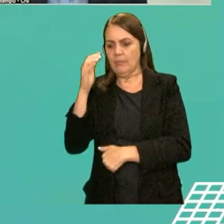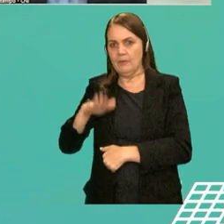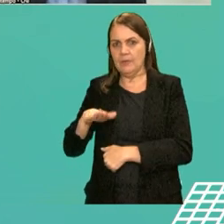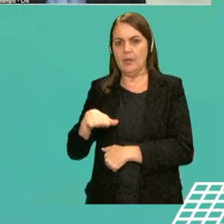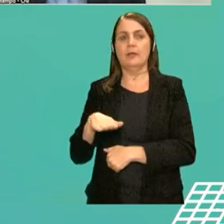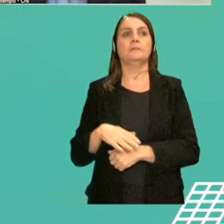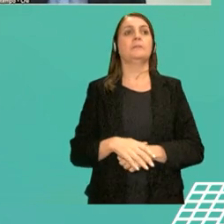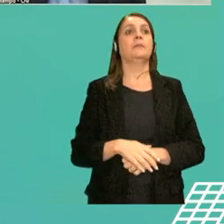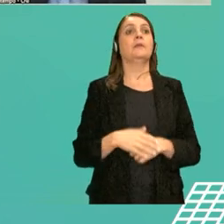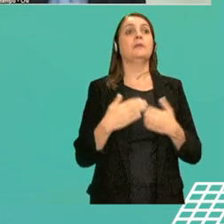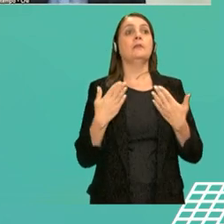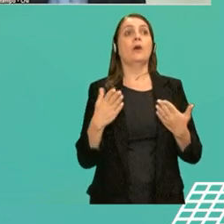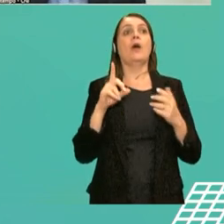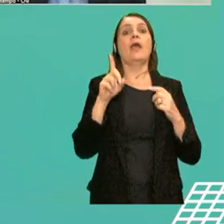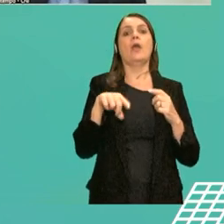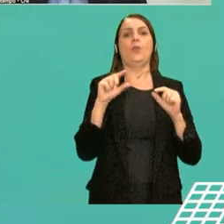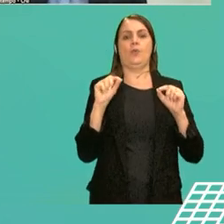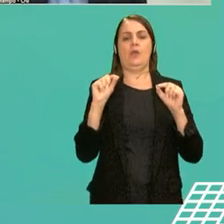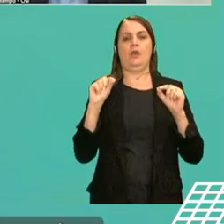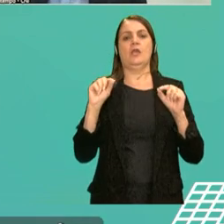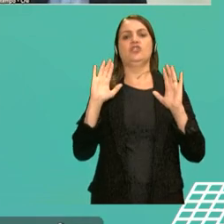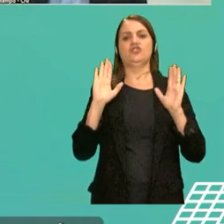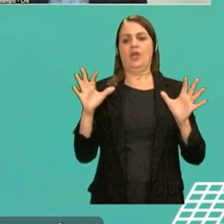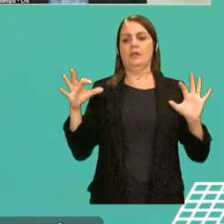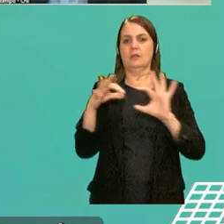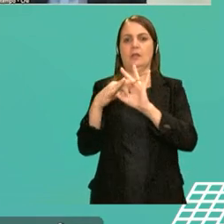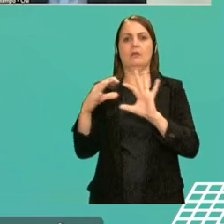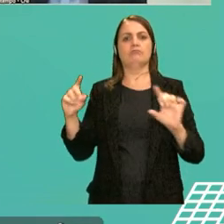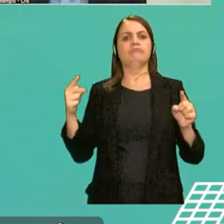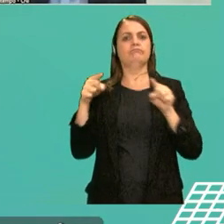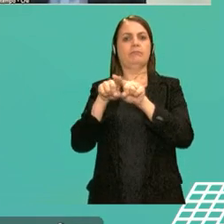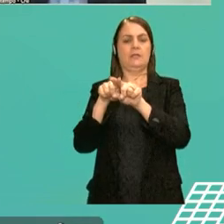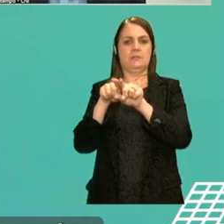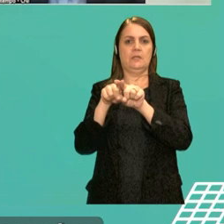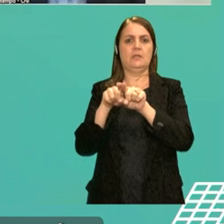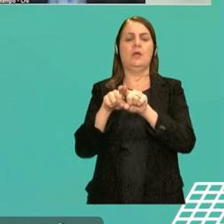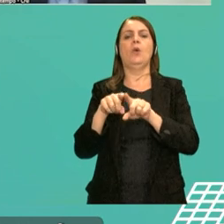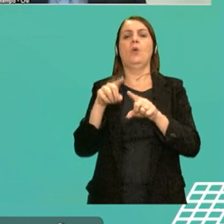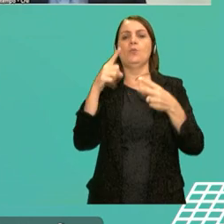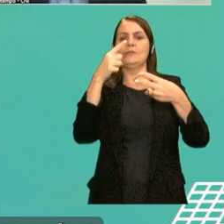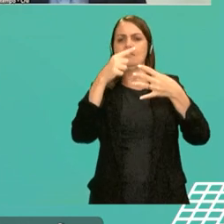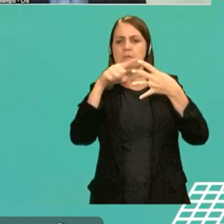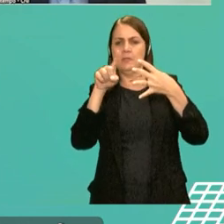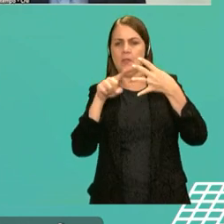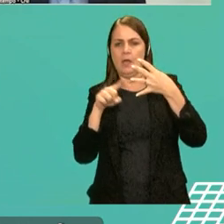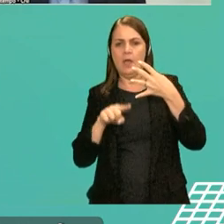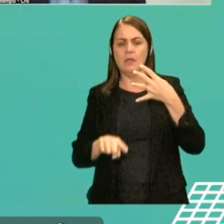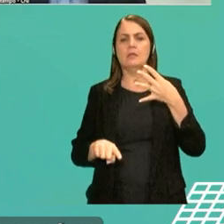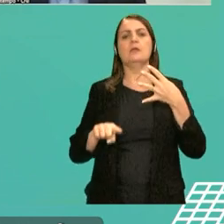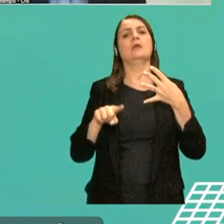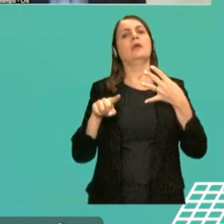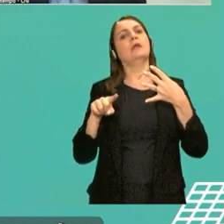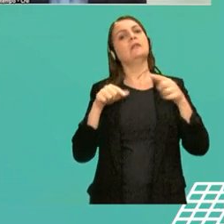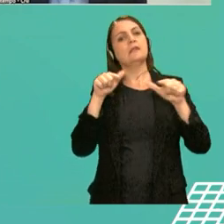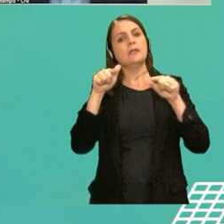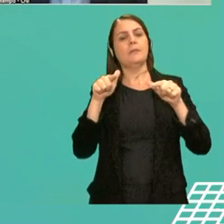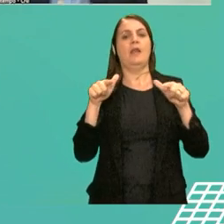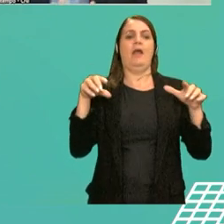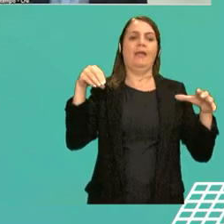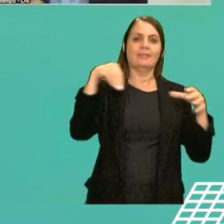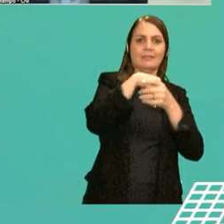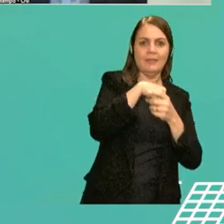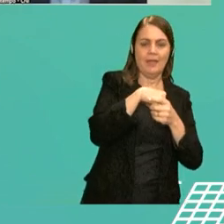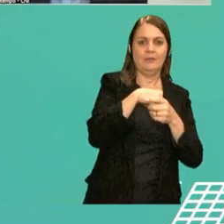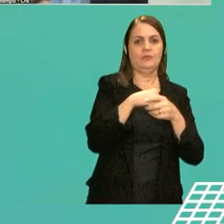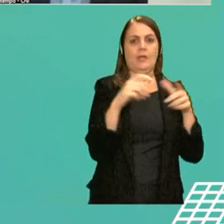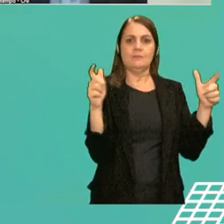uma atuação coordenada com o Senai, trabalhar também essa agenda junto às micro e pequenas empresas. Acho que as